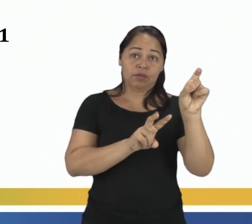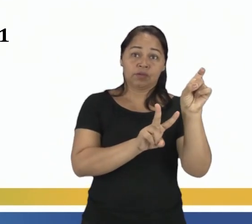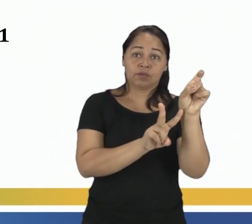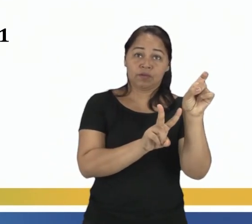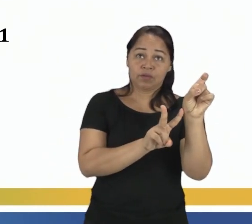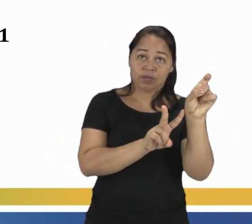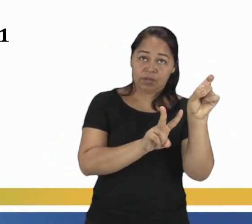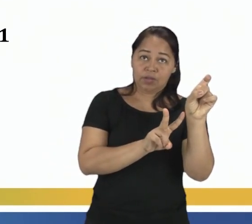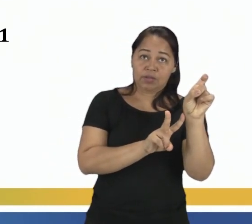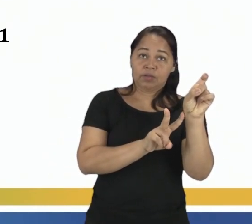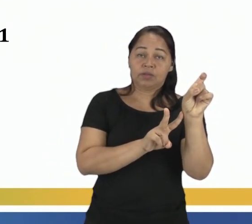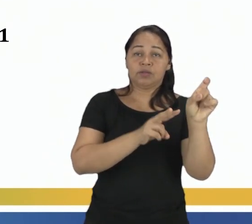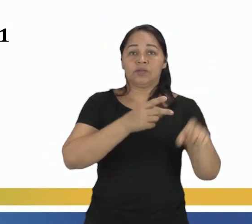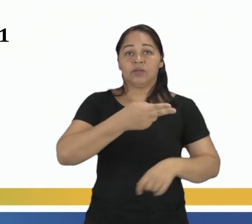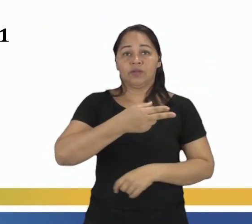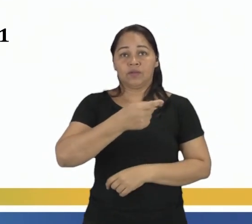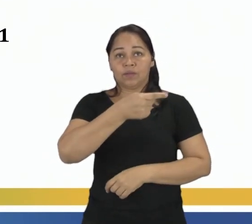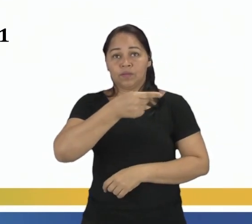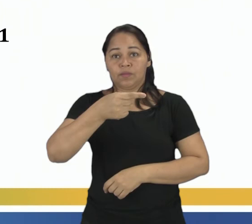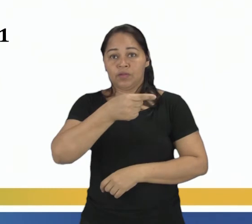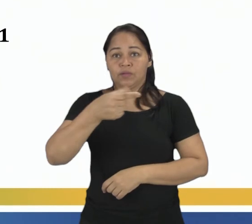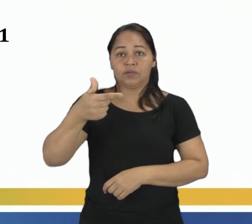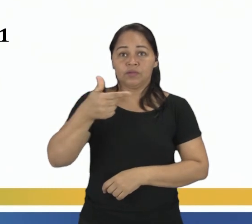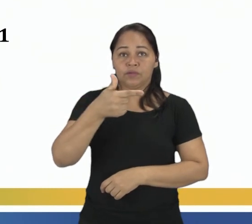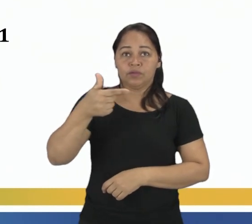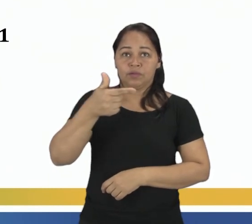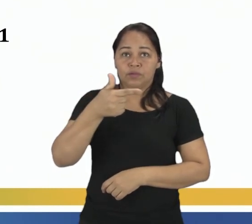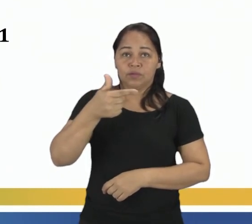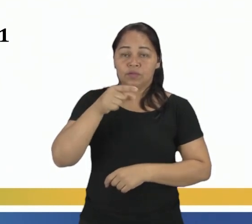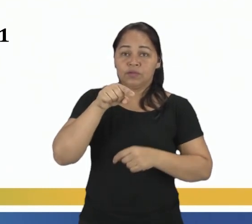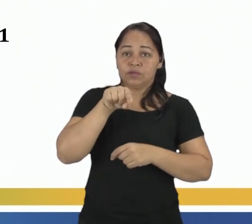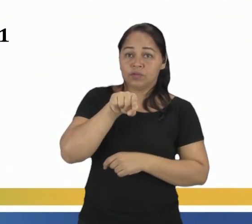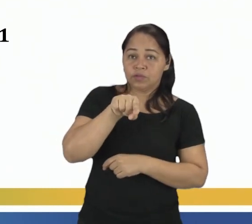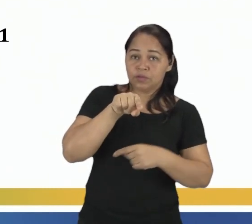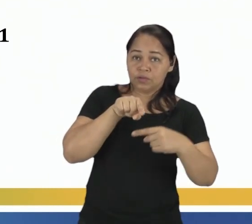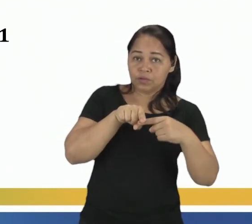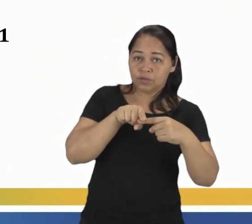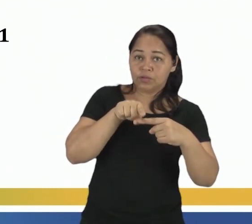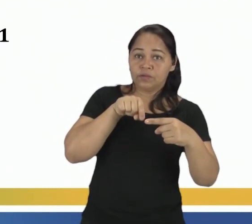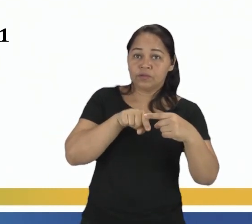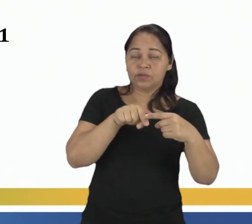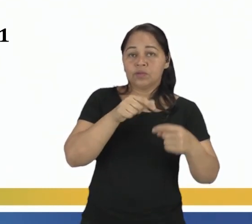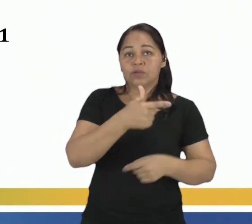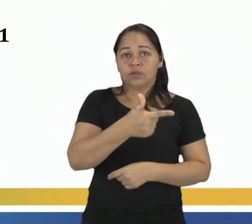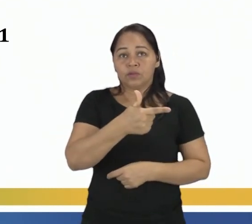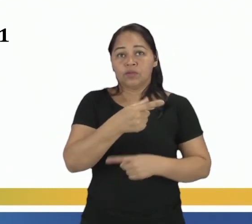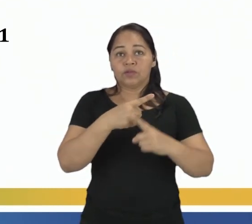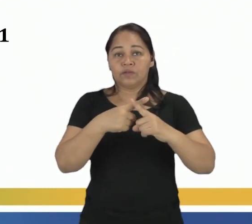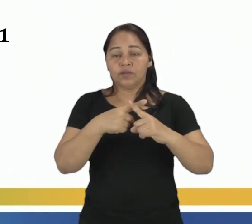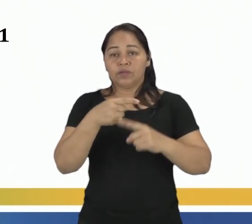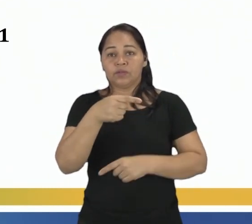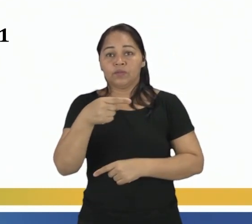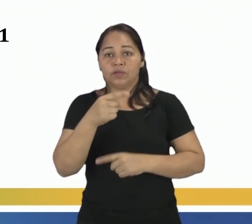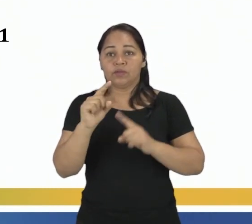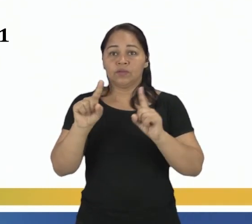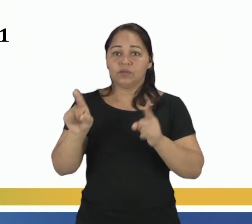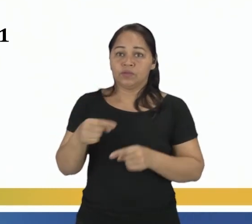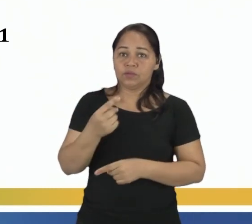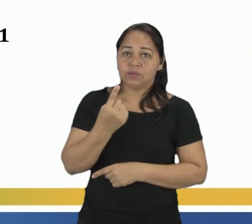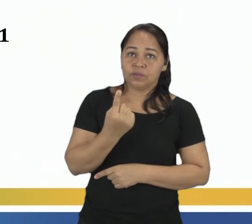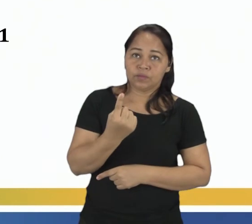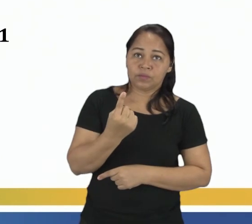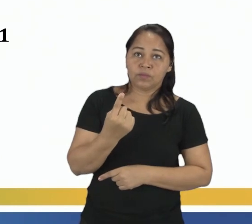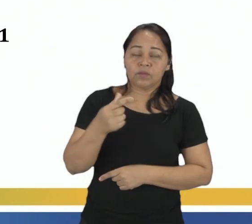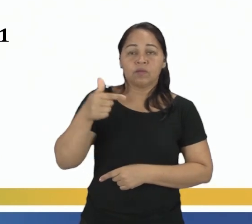é 22, então fica menos 22, dividido para 2 vezes, dividido por vezes menos 1. Dá menos 2,